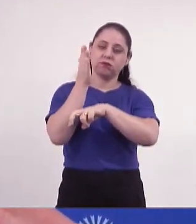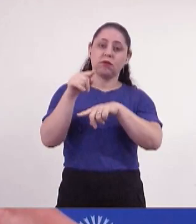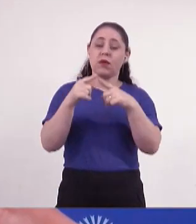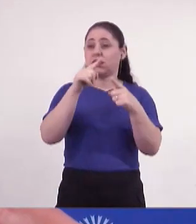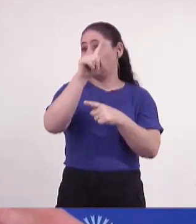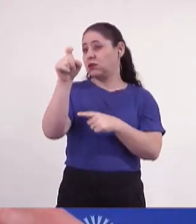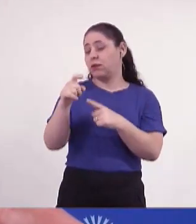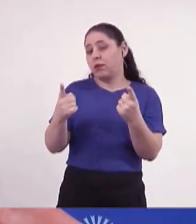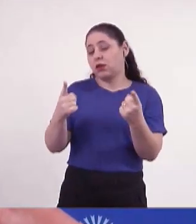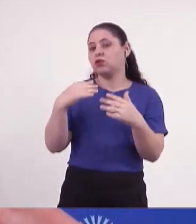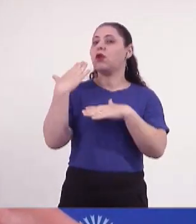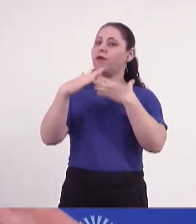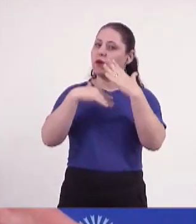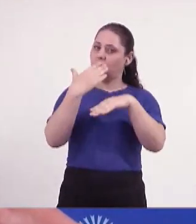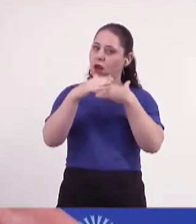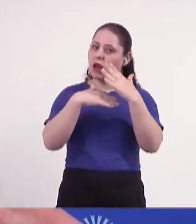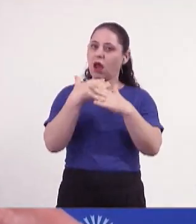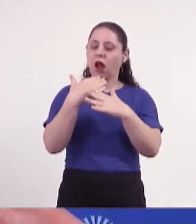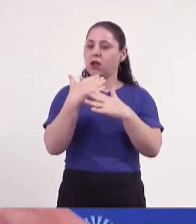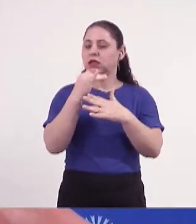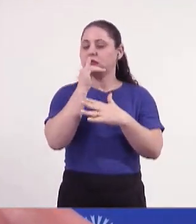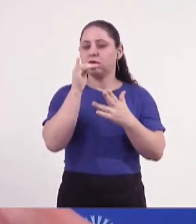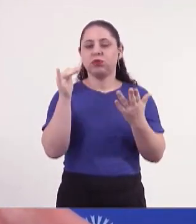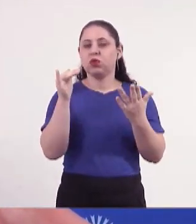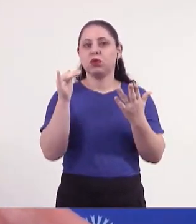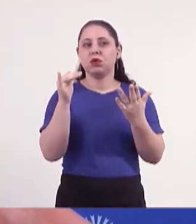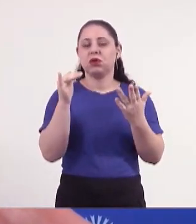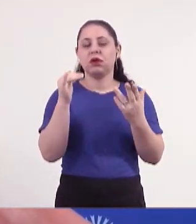o desenvolvimento certamente ele não vem de maneira